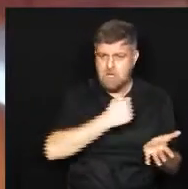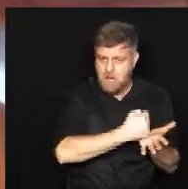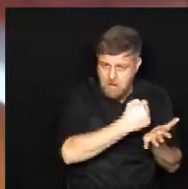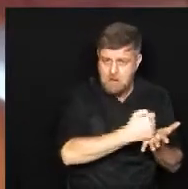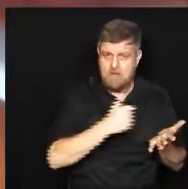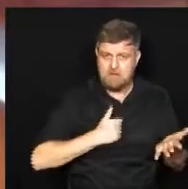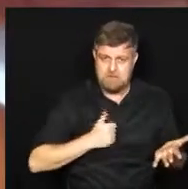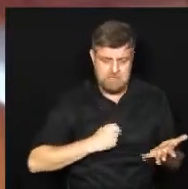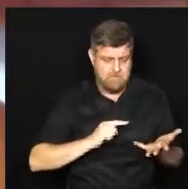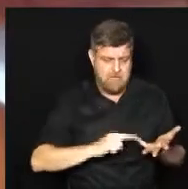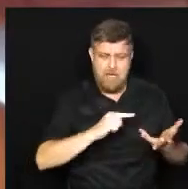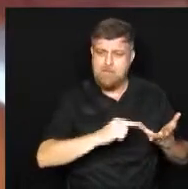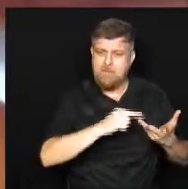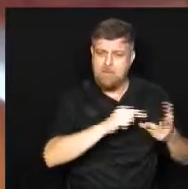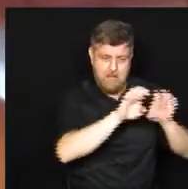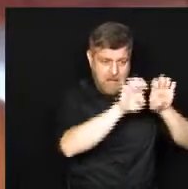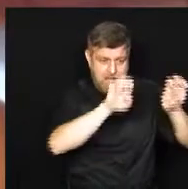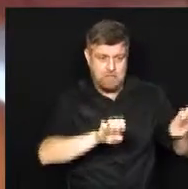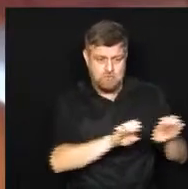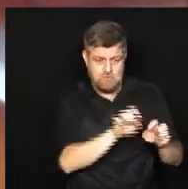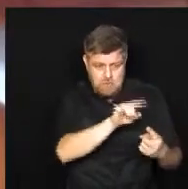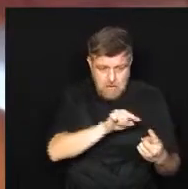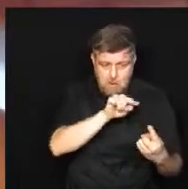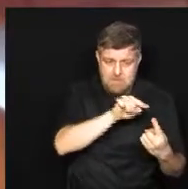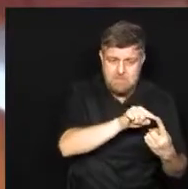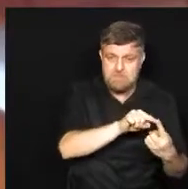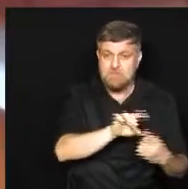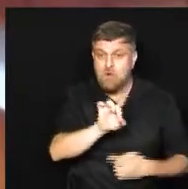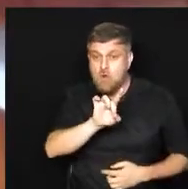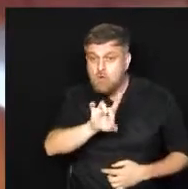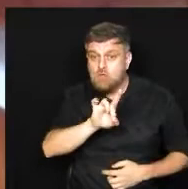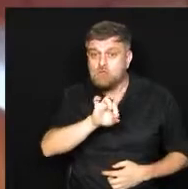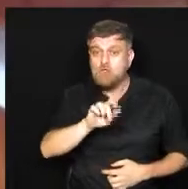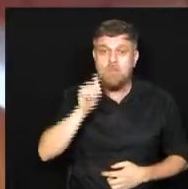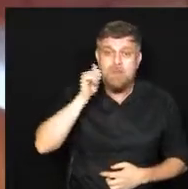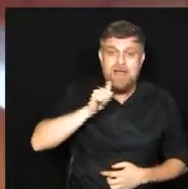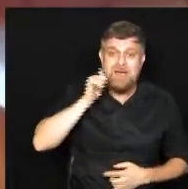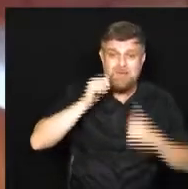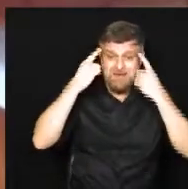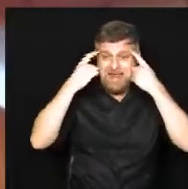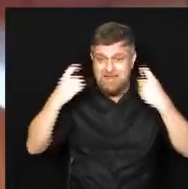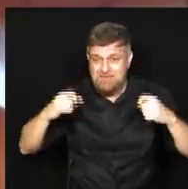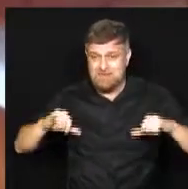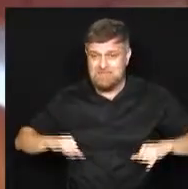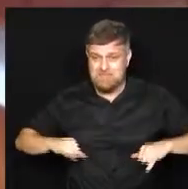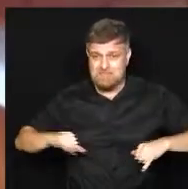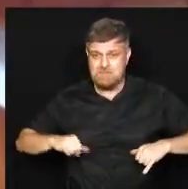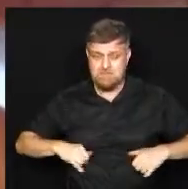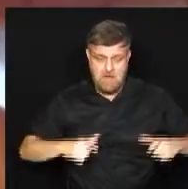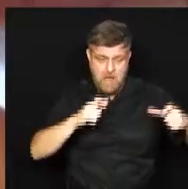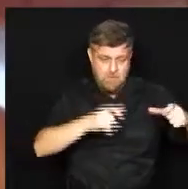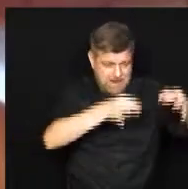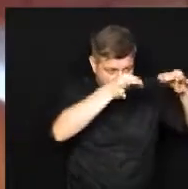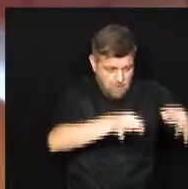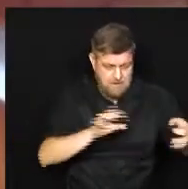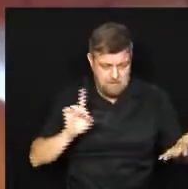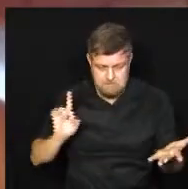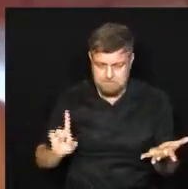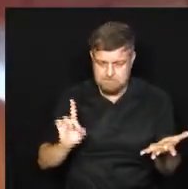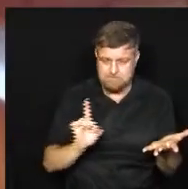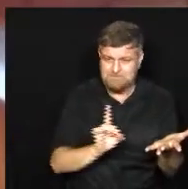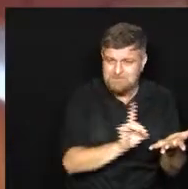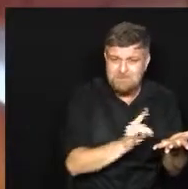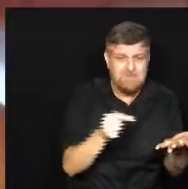todo um conjunto de estrutura designado só para lidar com os casos de violência doméstica Por que